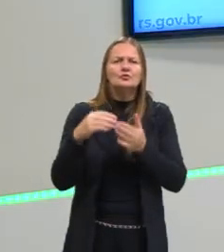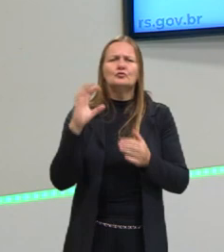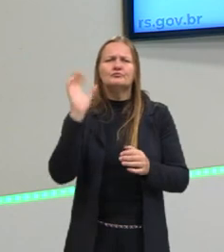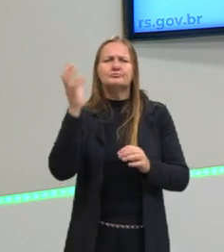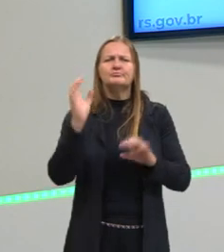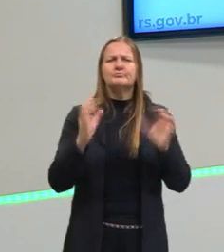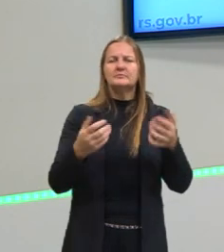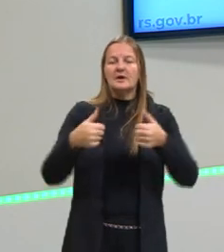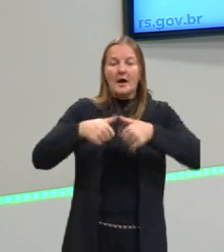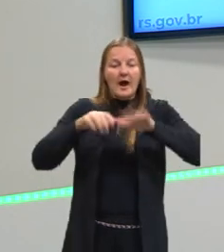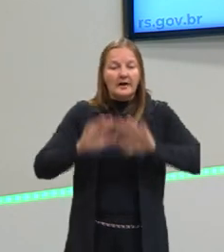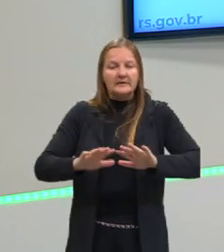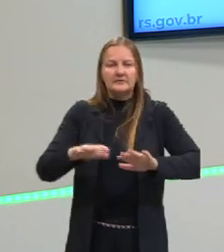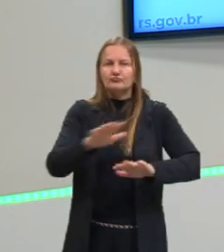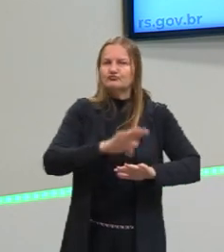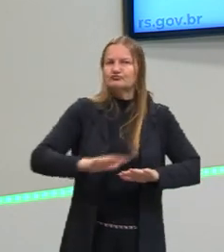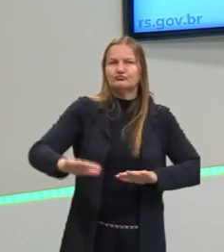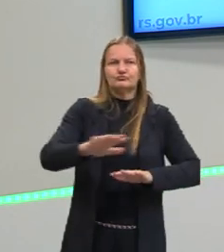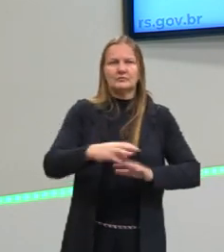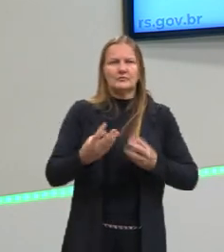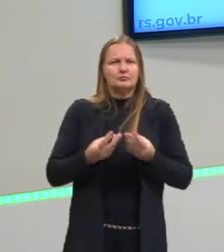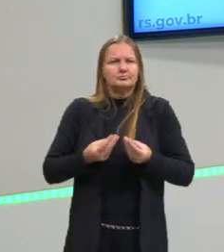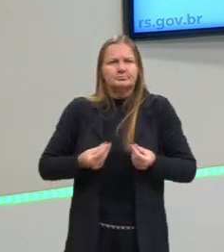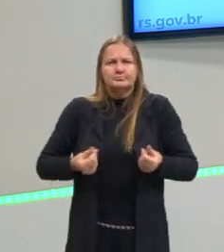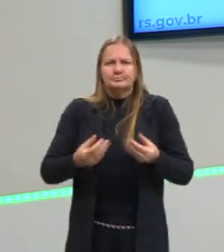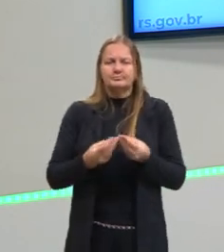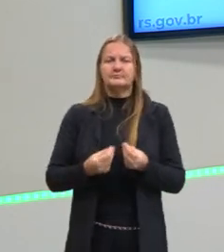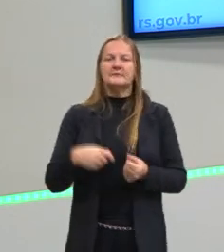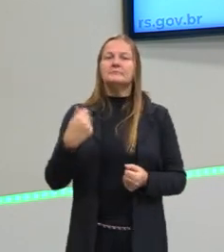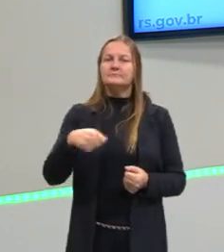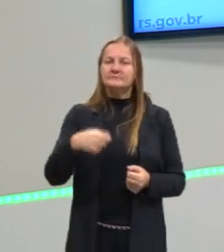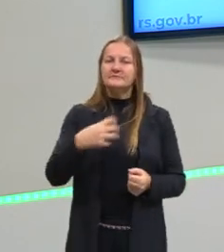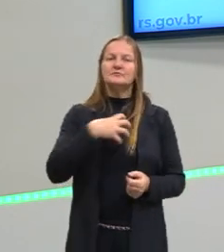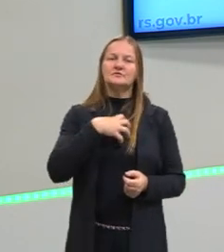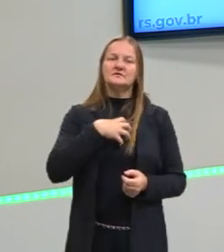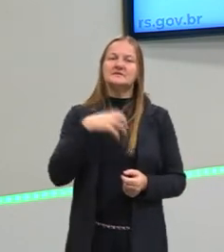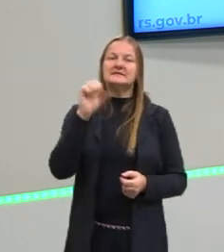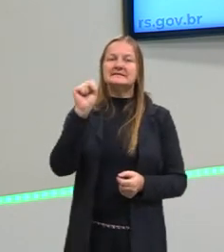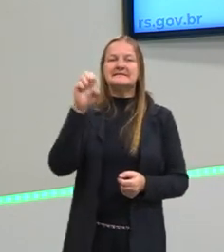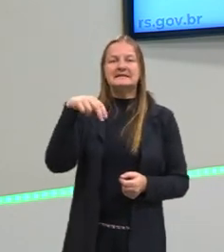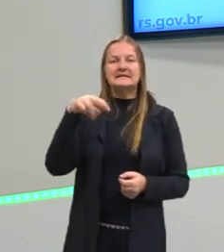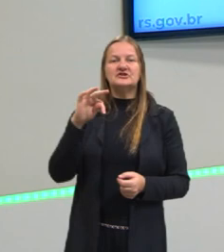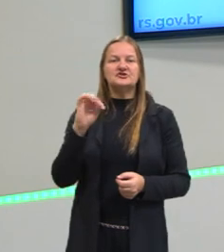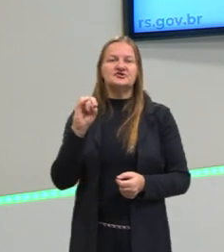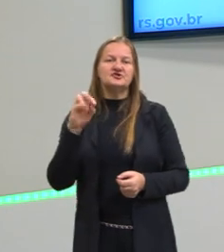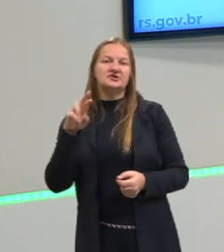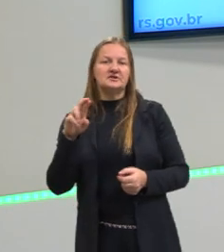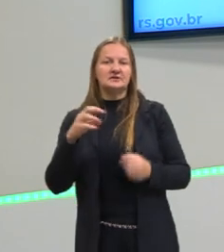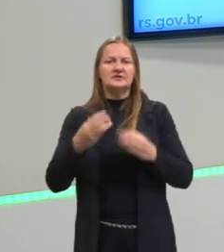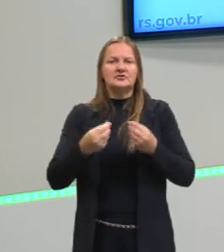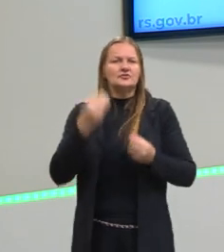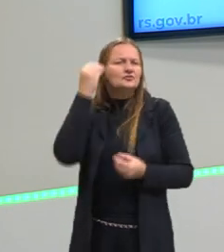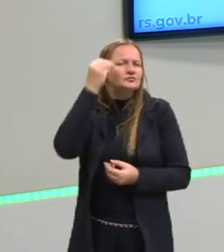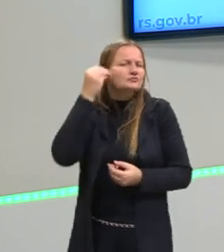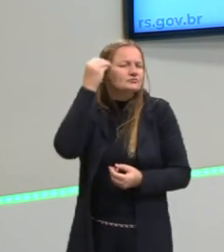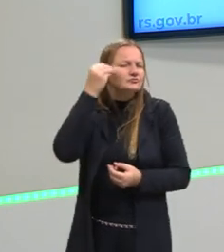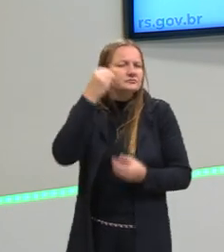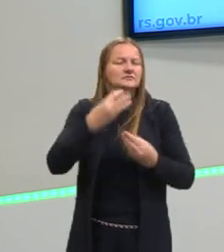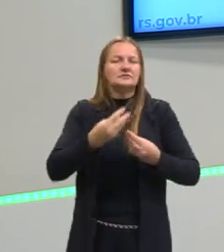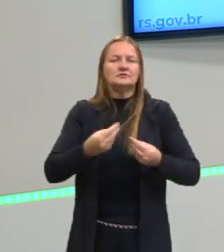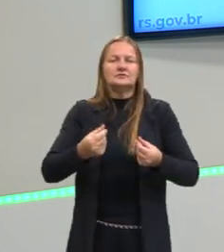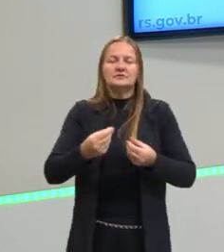todo está aqui toda está aqui no sensível nós precisamos o sensível é importante o sensível a experiência